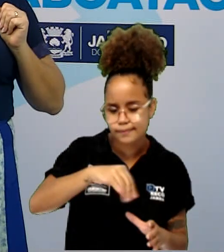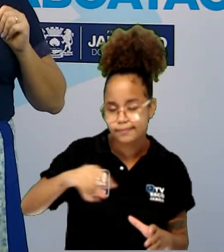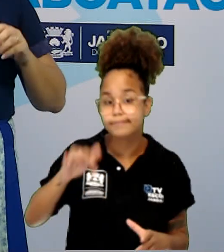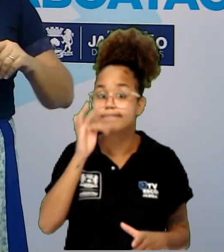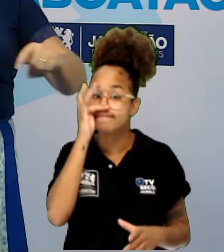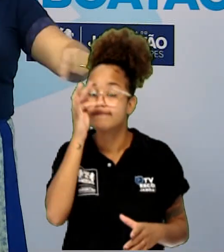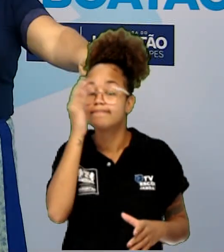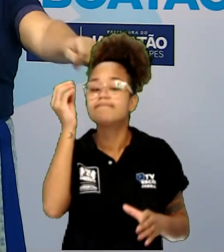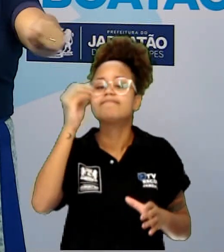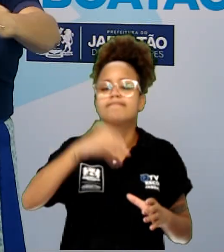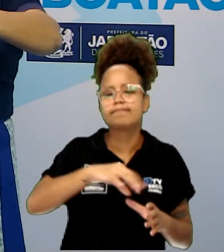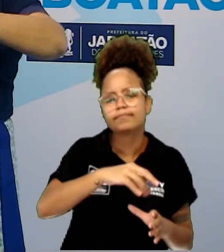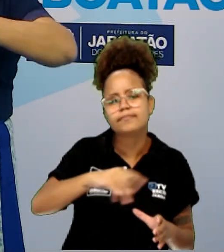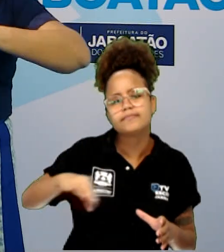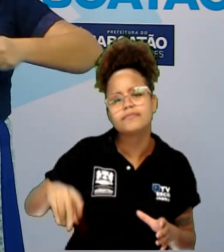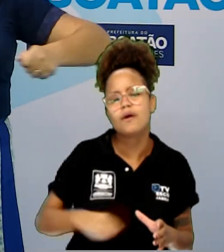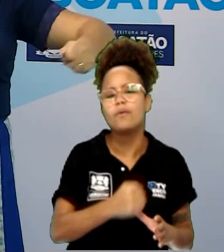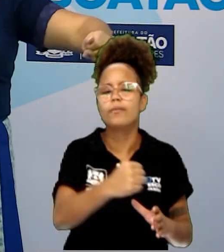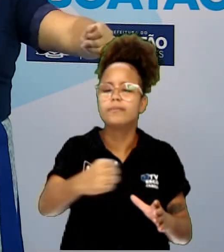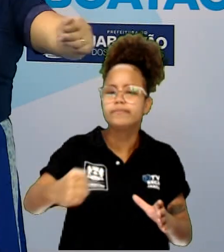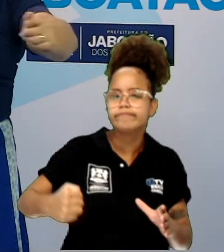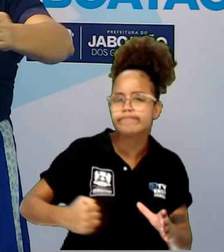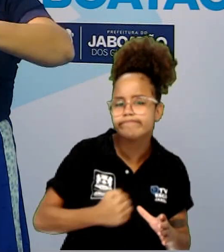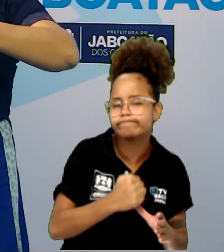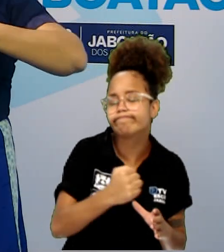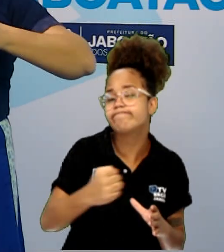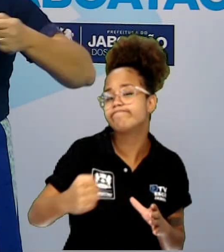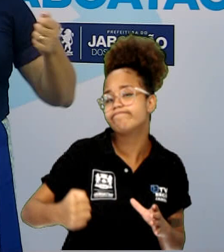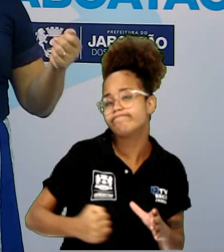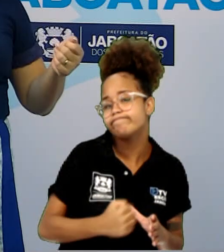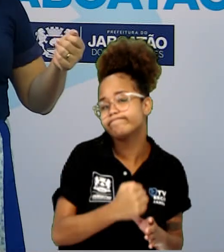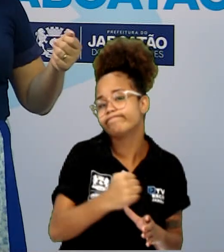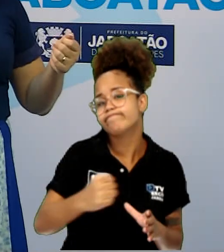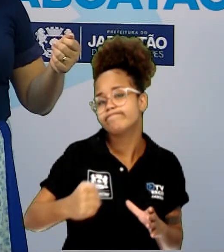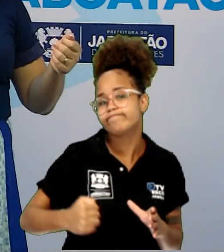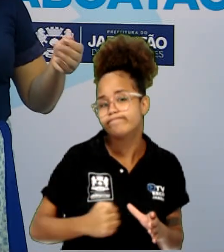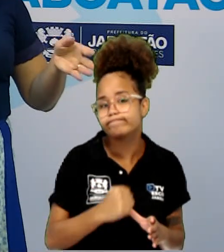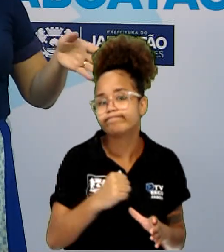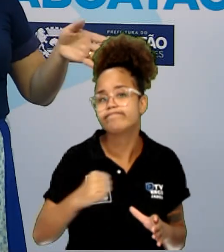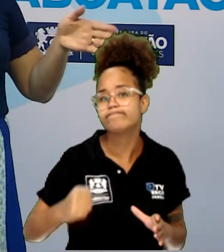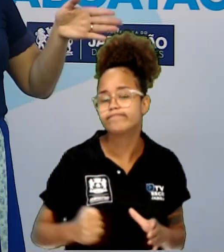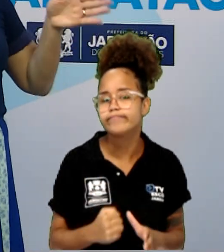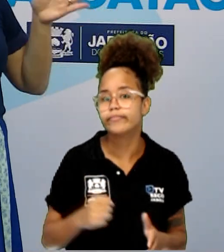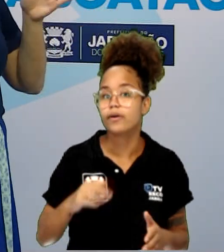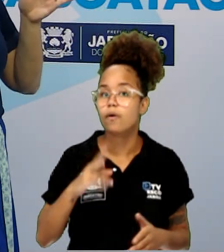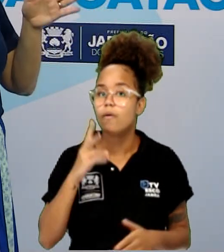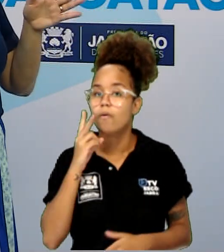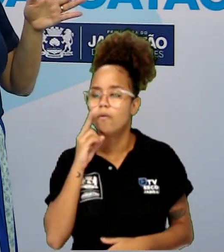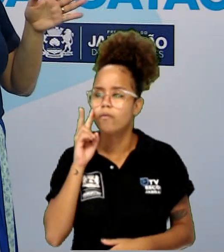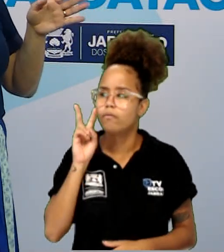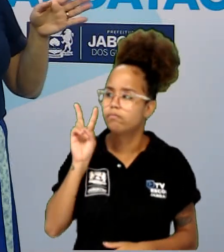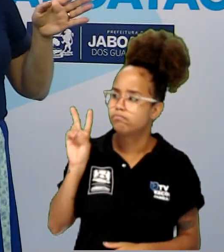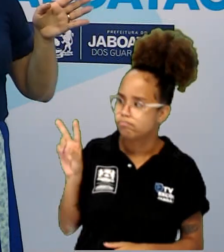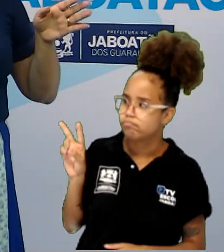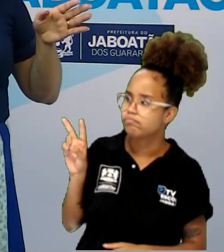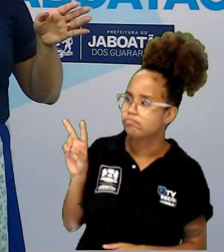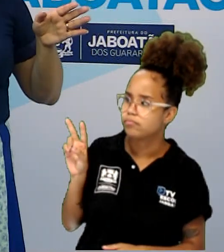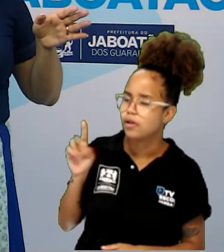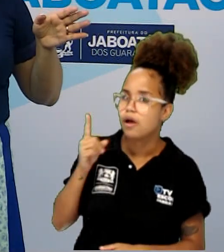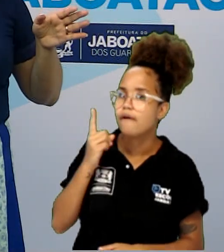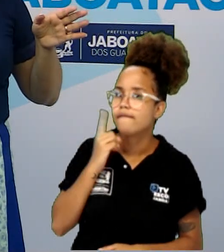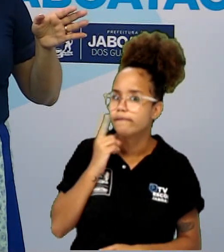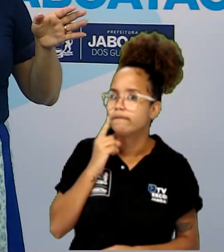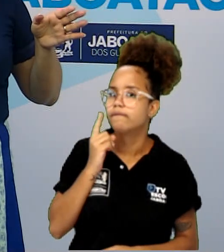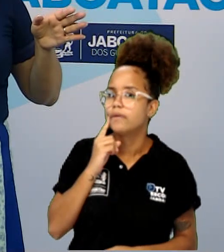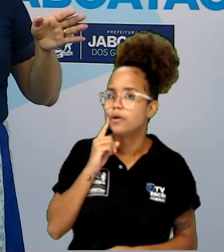A senhora estava lá, desconsolada, mexendo a sua sopinha, Quando, olhando para o lado, viu a